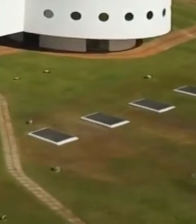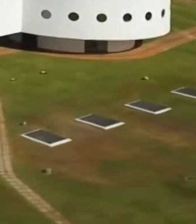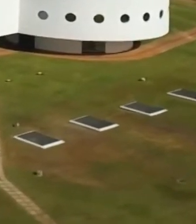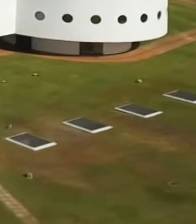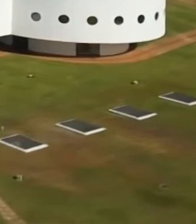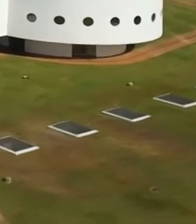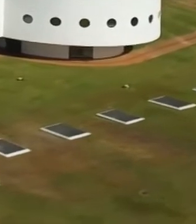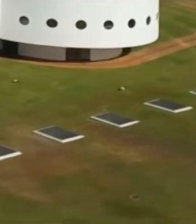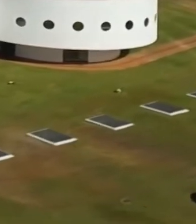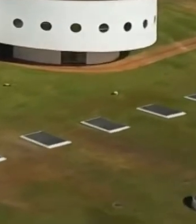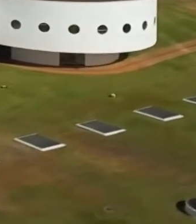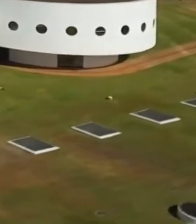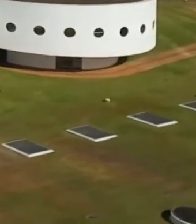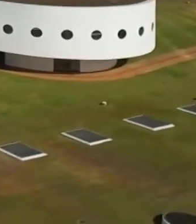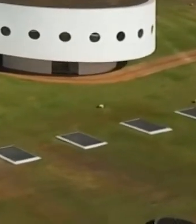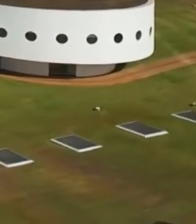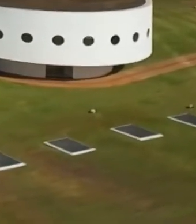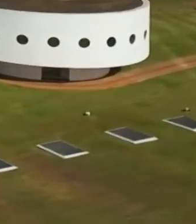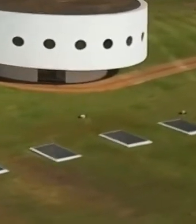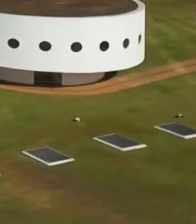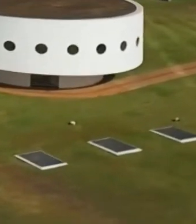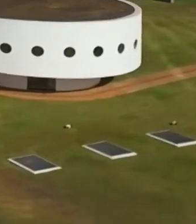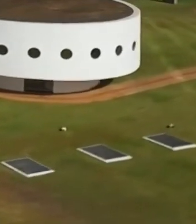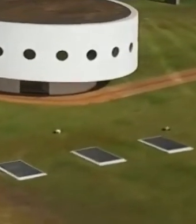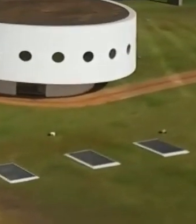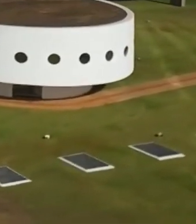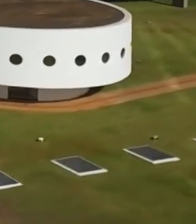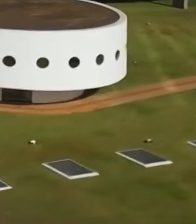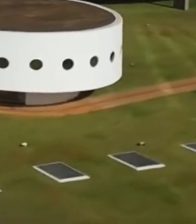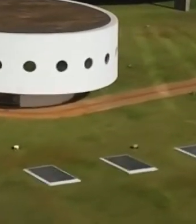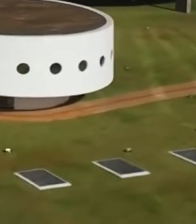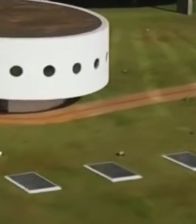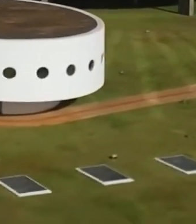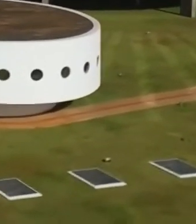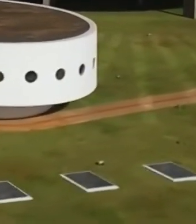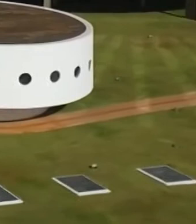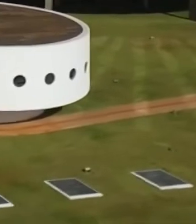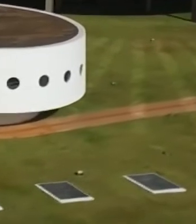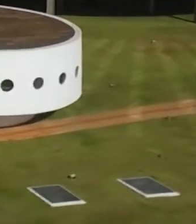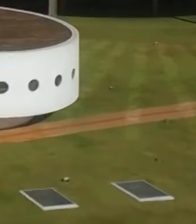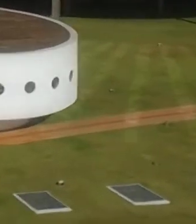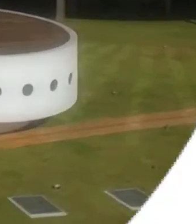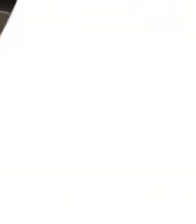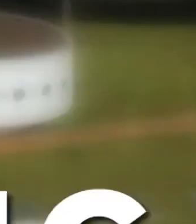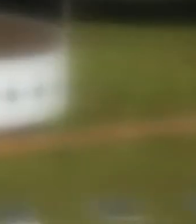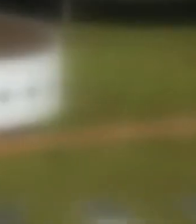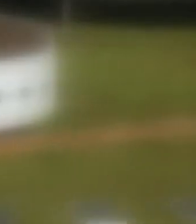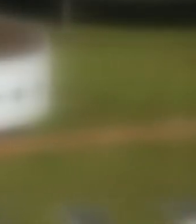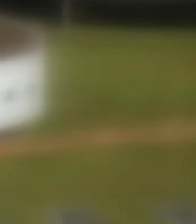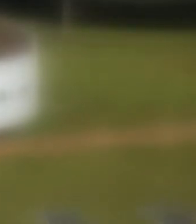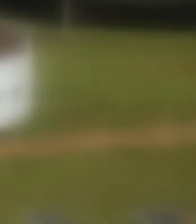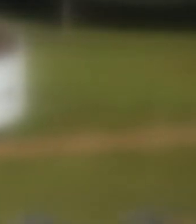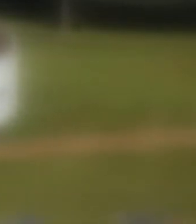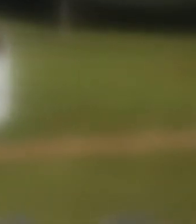Mais um parceiro na defesa da coletividade, como fiscal da lei e parceiro na preservação do meio ambiente. TV